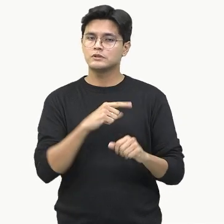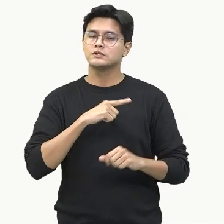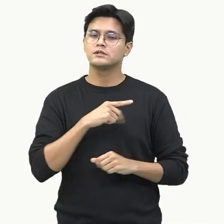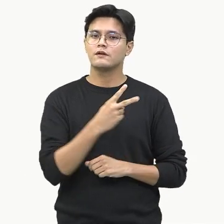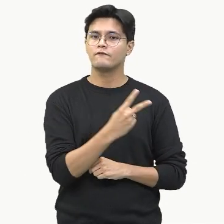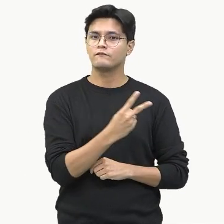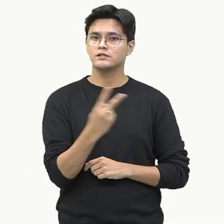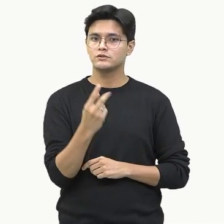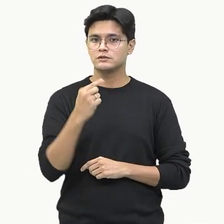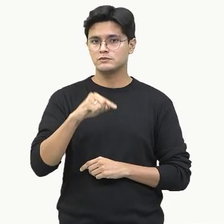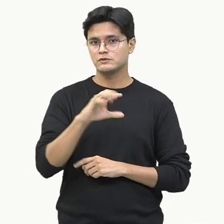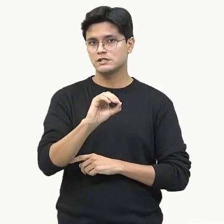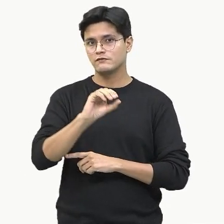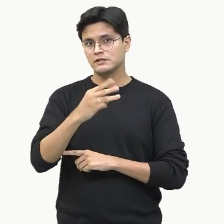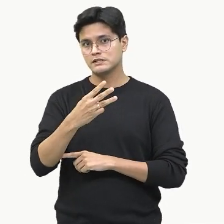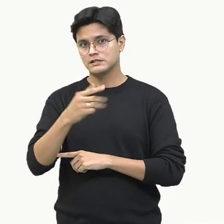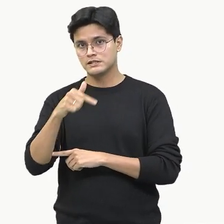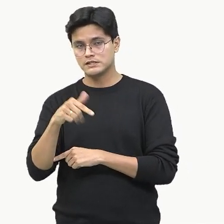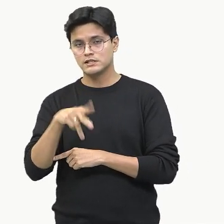km